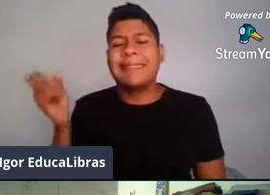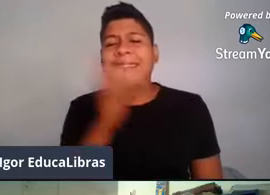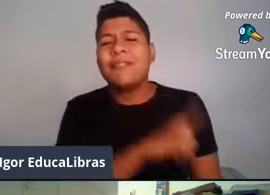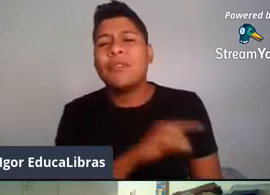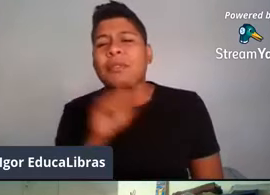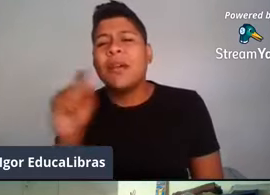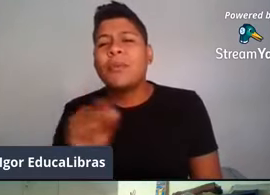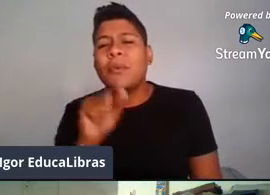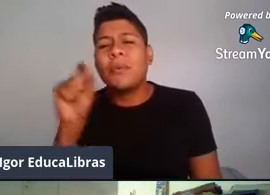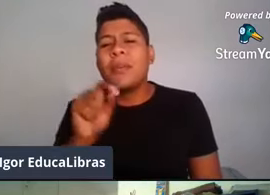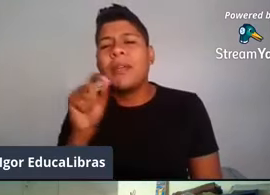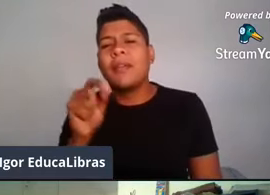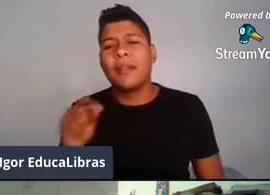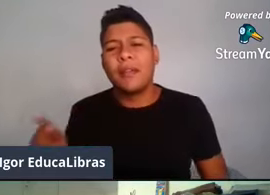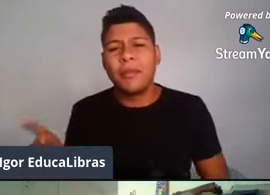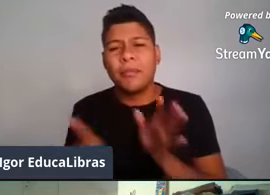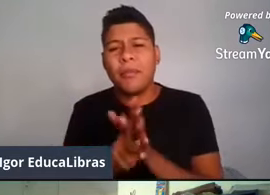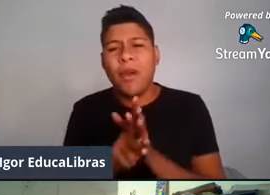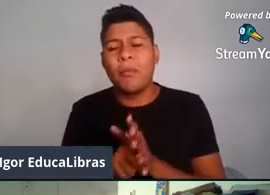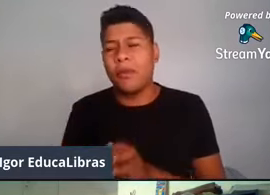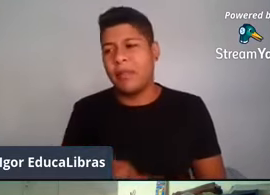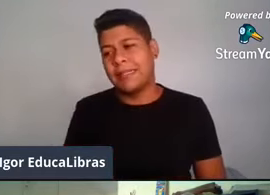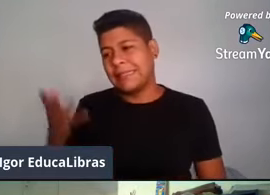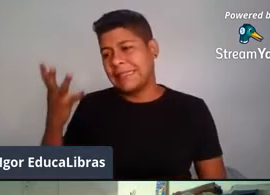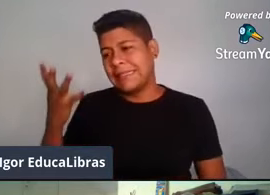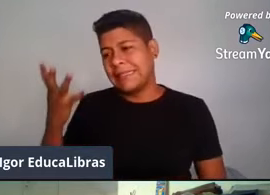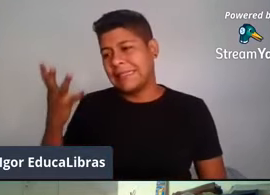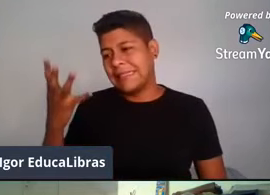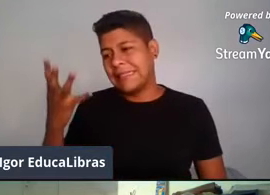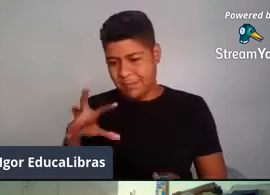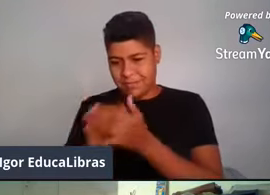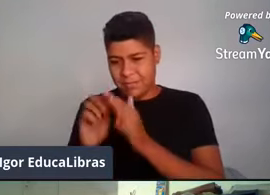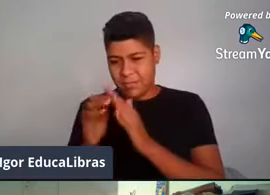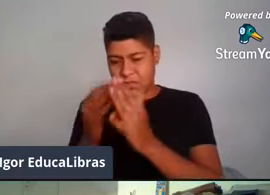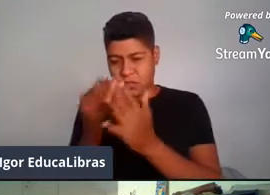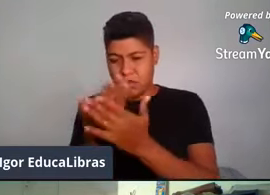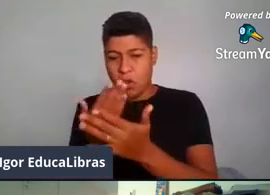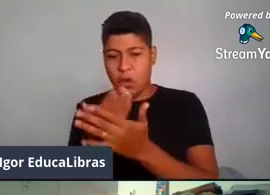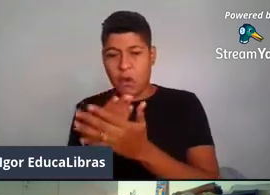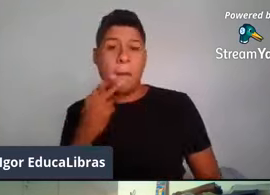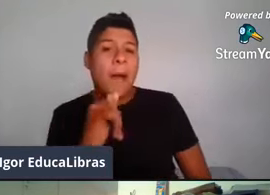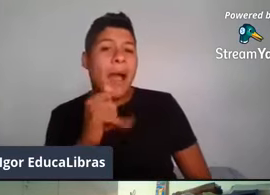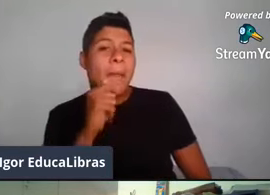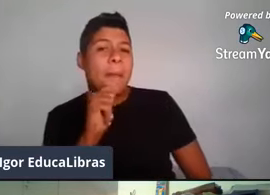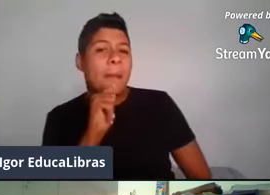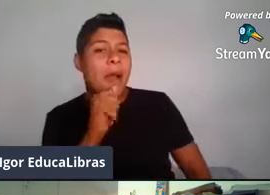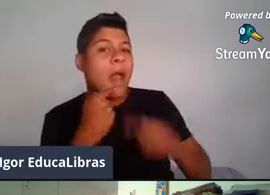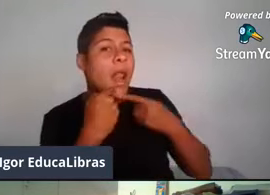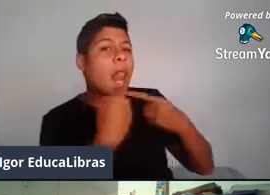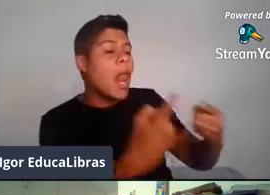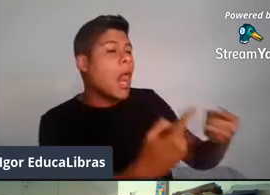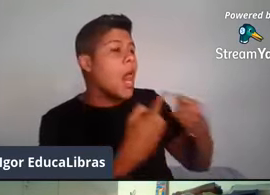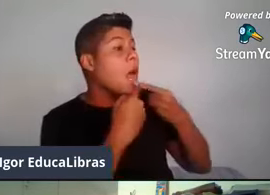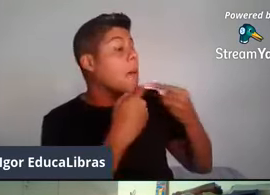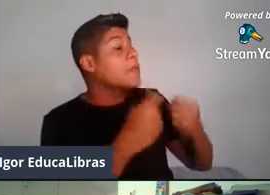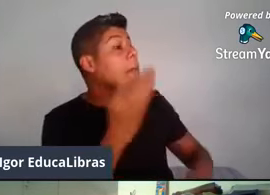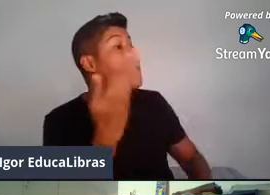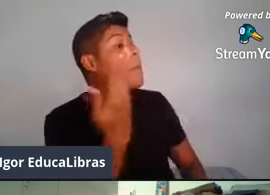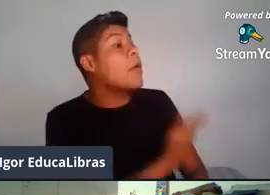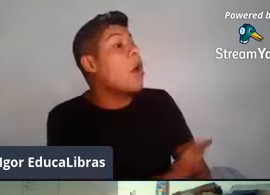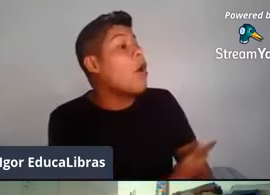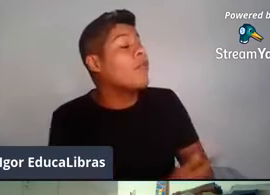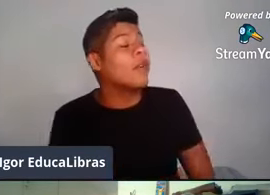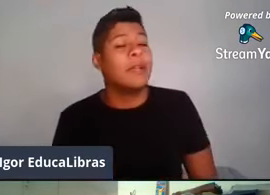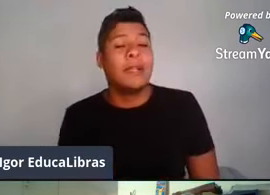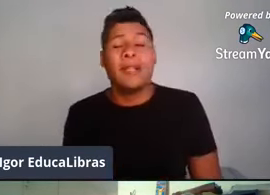por exemplo, nessa questão da recusa de matrícula, os pais iam até reclamar, falavam, bom, mas a gente precisa de uma prova, tem como... eu estou